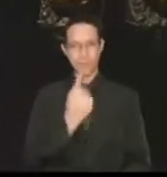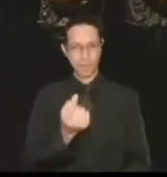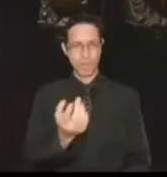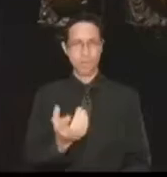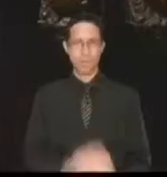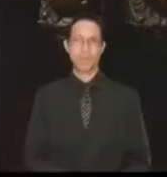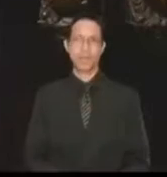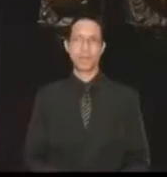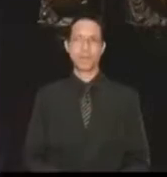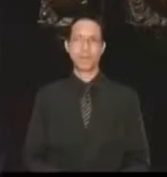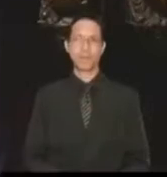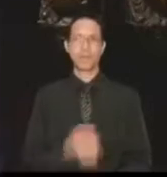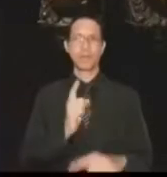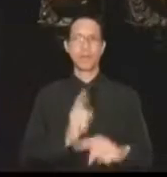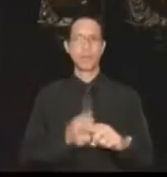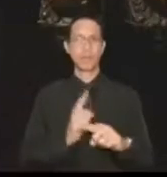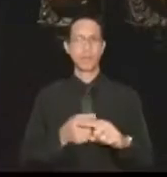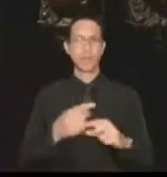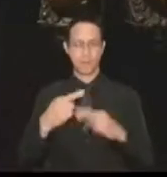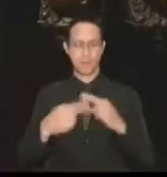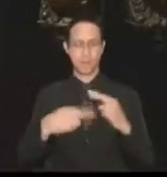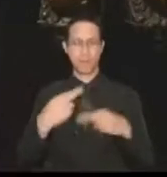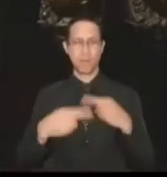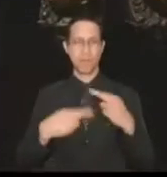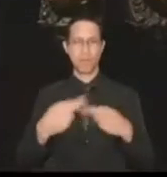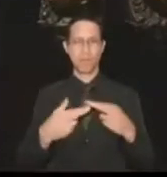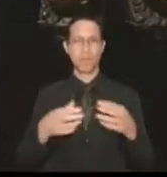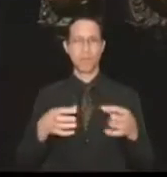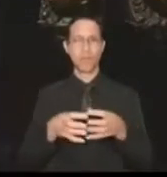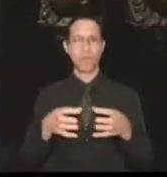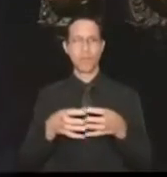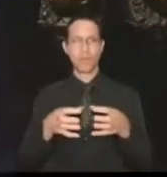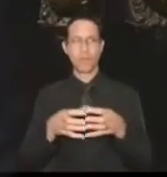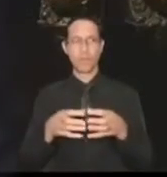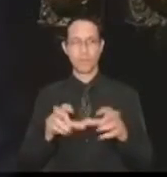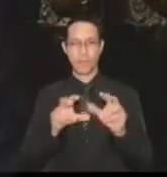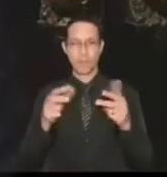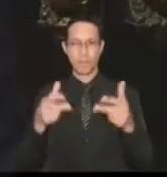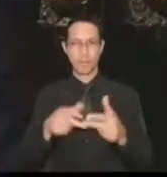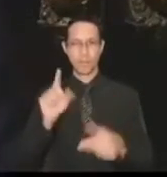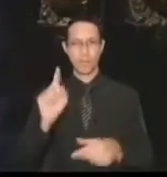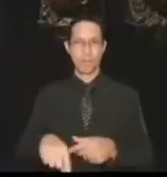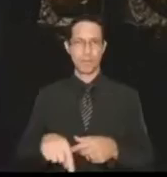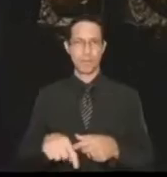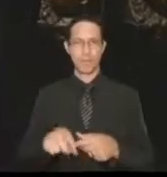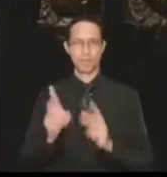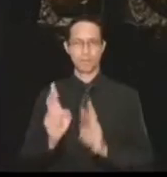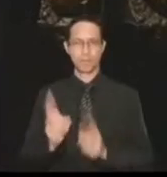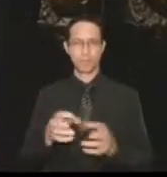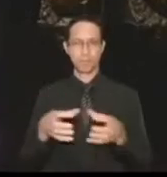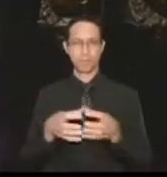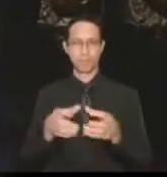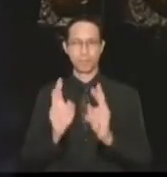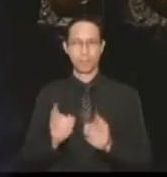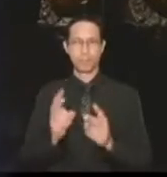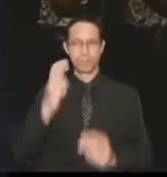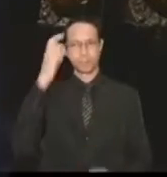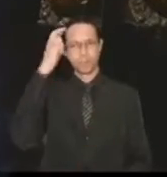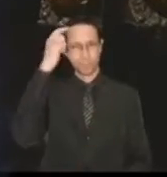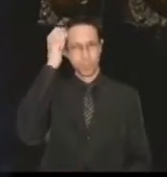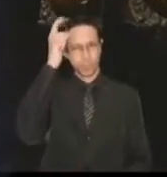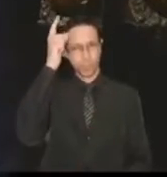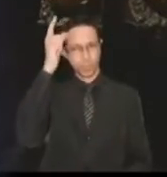ficar enrolando uma comissão desta casa, que é a Comissão Permanente de Cultura, ficar enrolando os movimentos